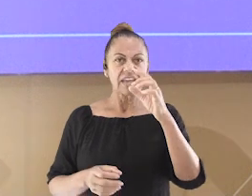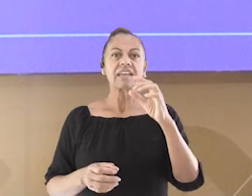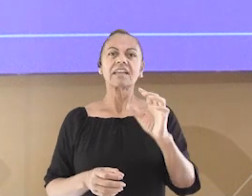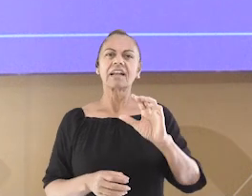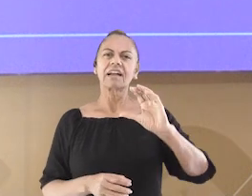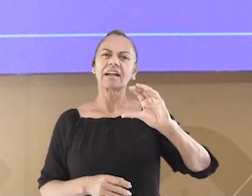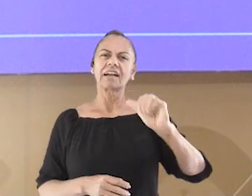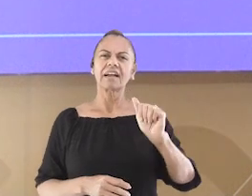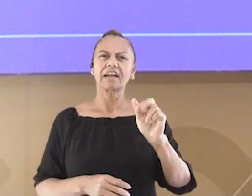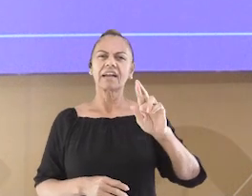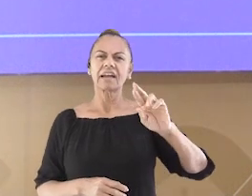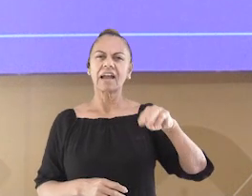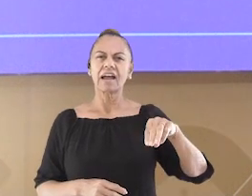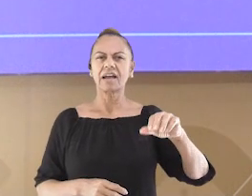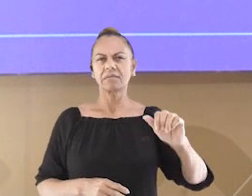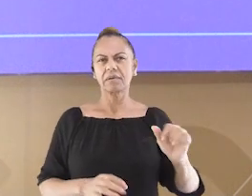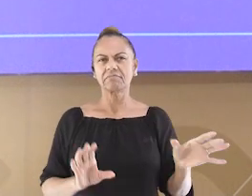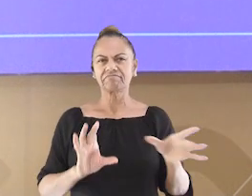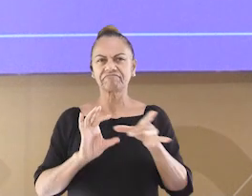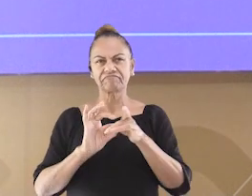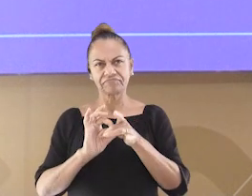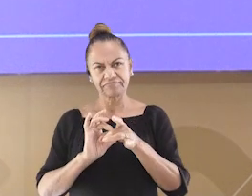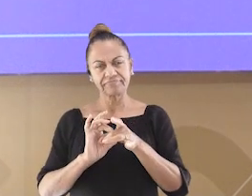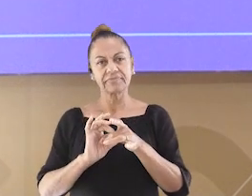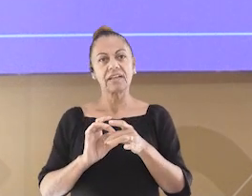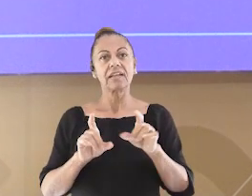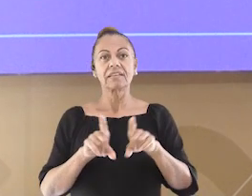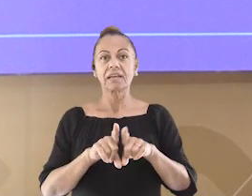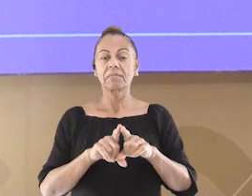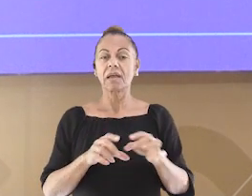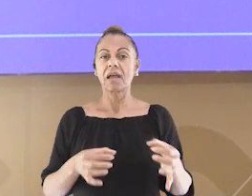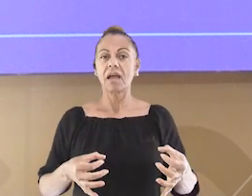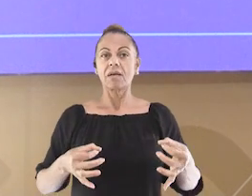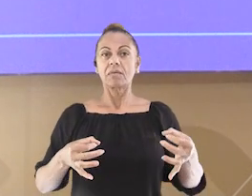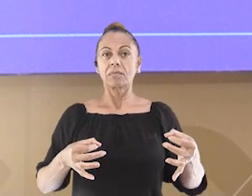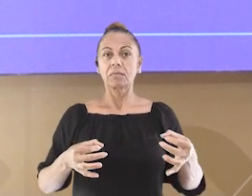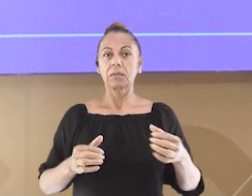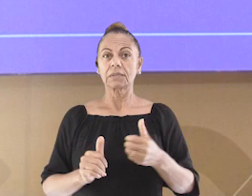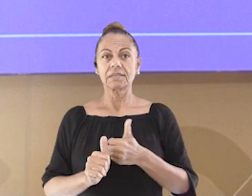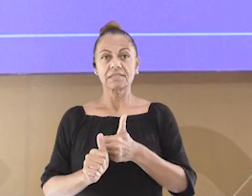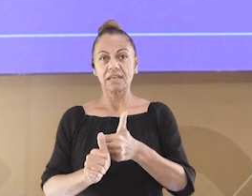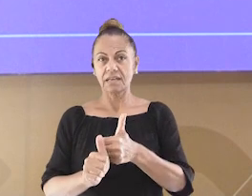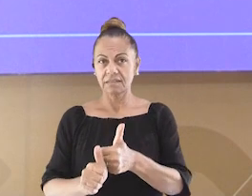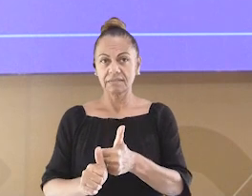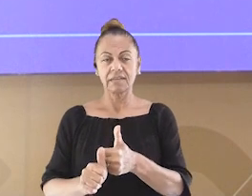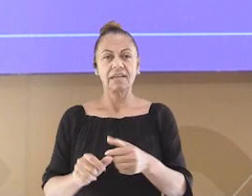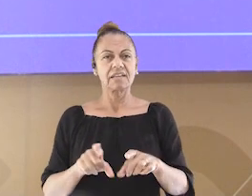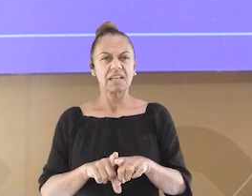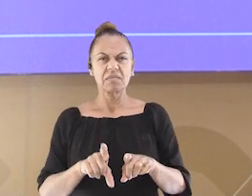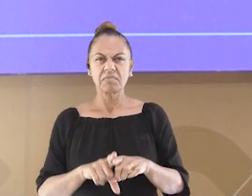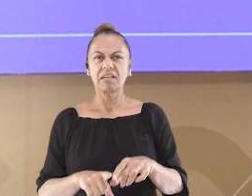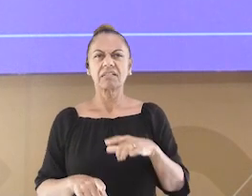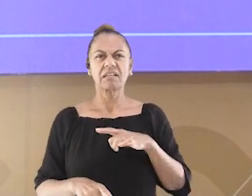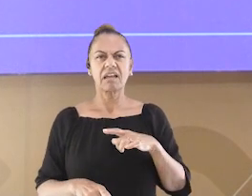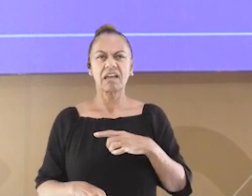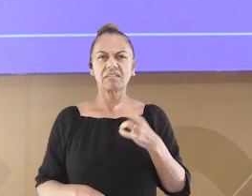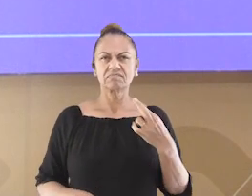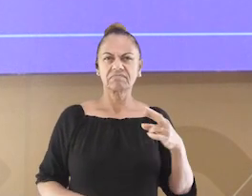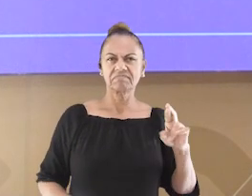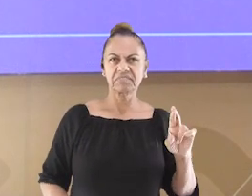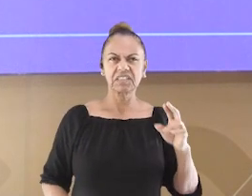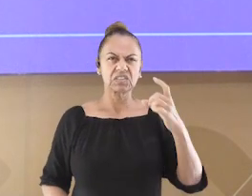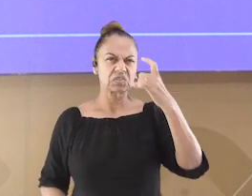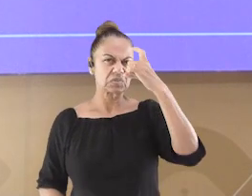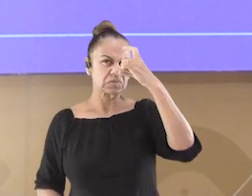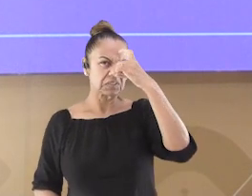forma semelhante ao hinduísmo. Adere à lei do karma, mas segue o Buda Dharma.